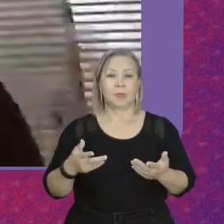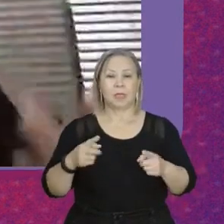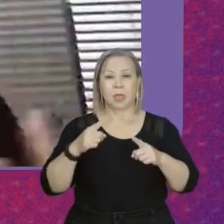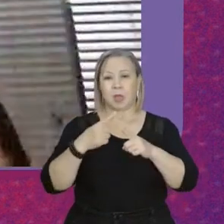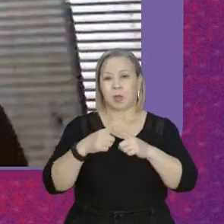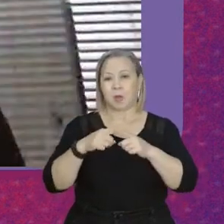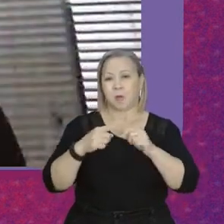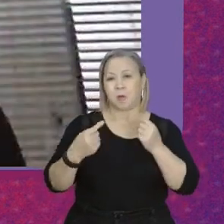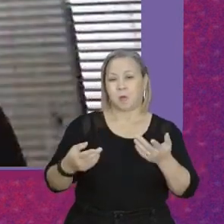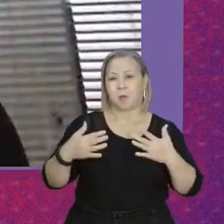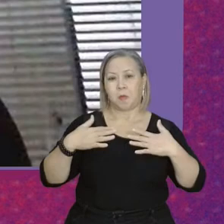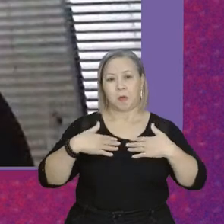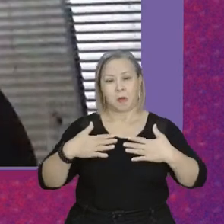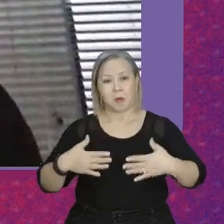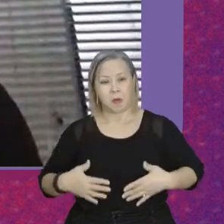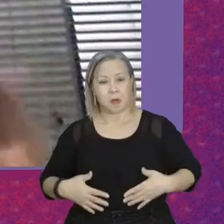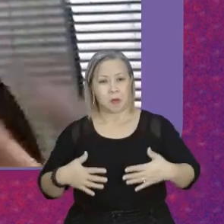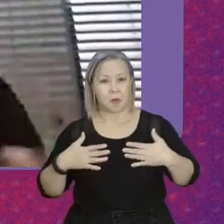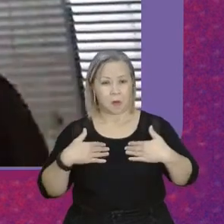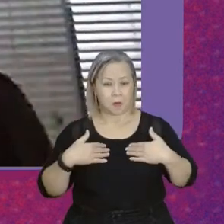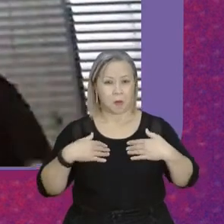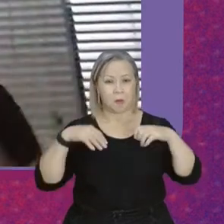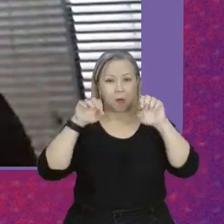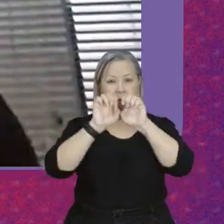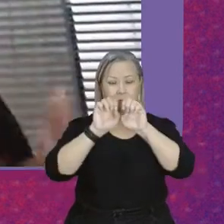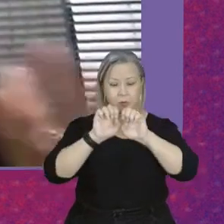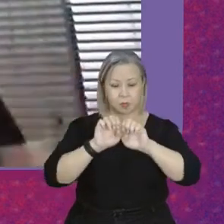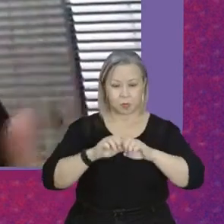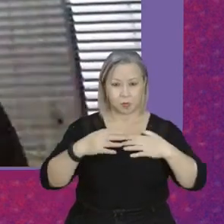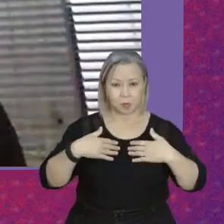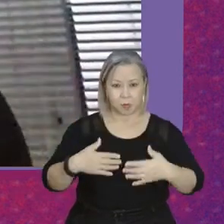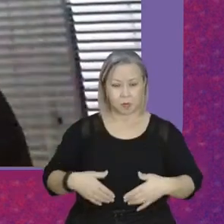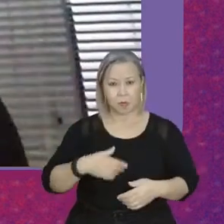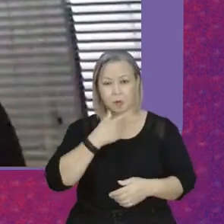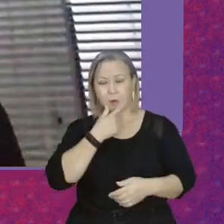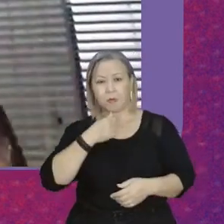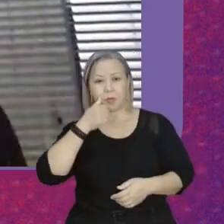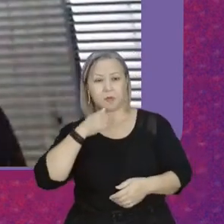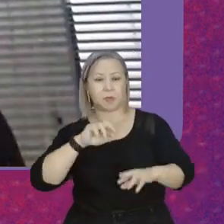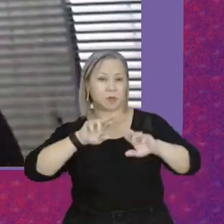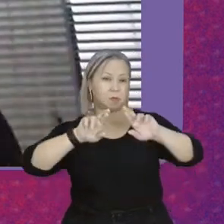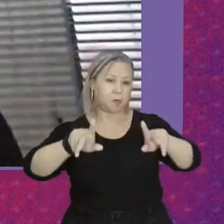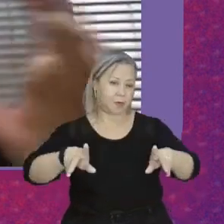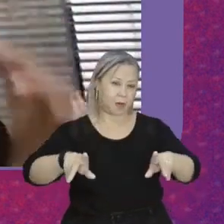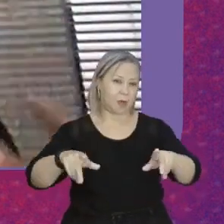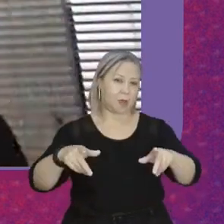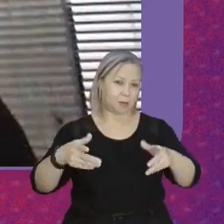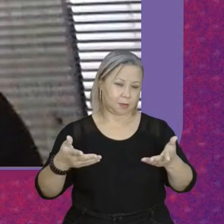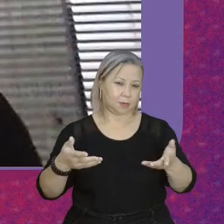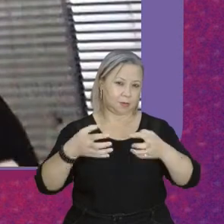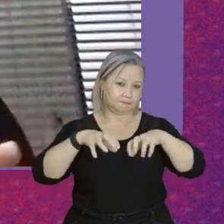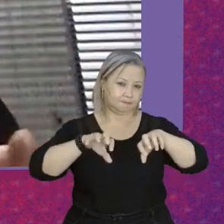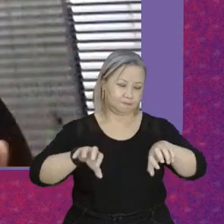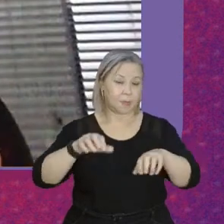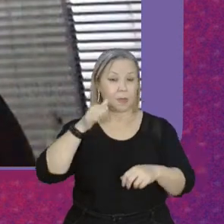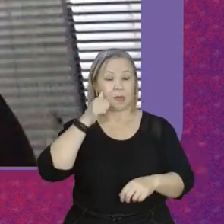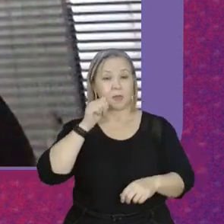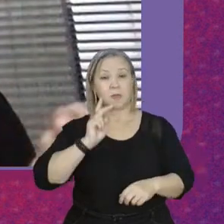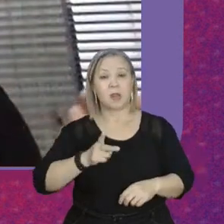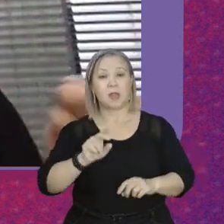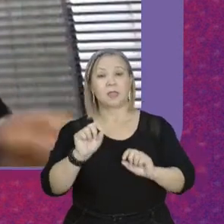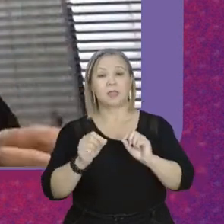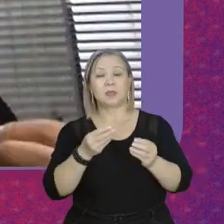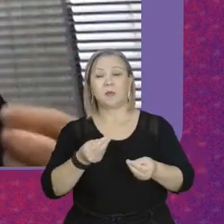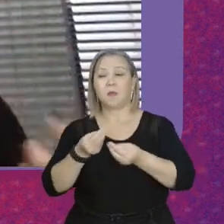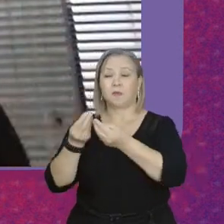porque biologicamente, né, a estrutura biológica de homens e de mulheres são diferentes, às mulheres, né, sempre foi